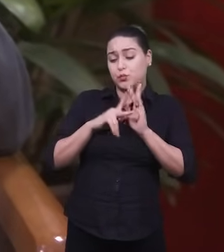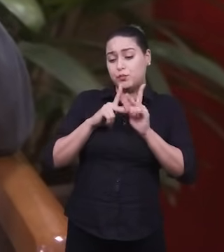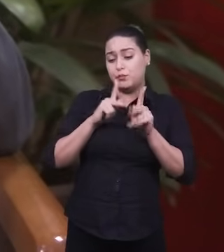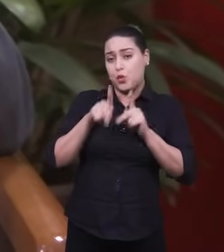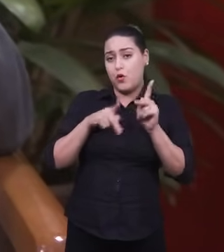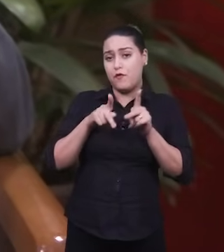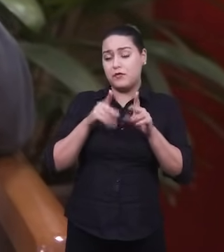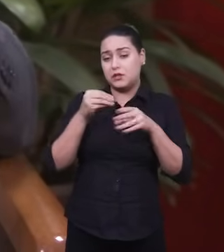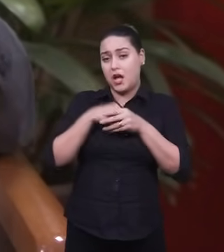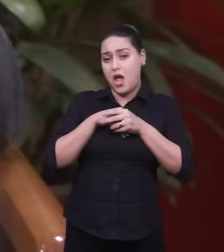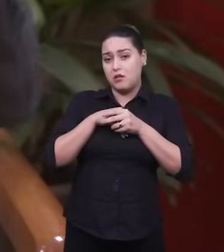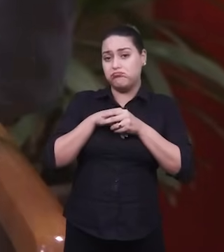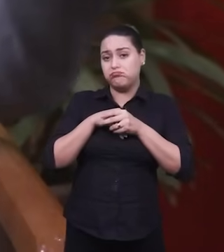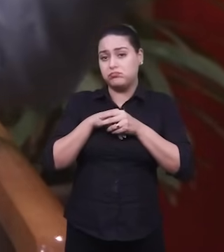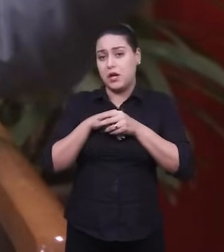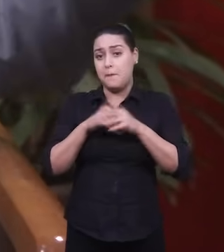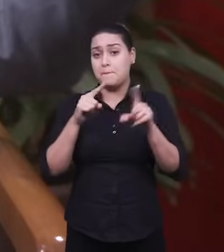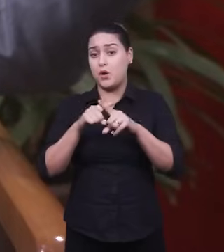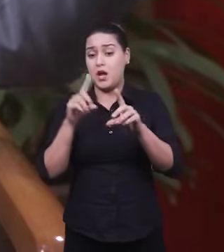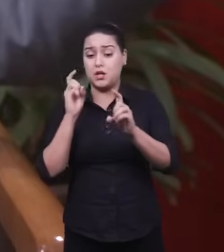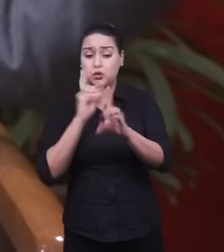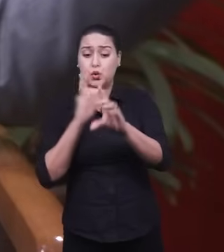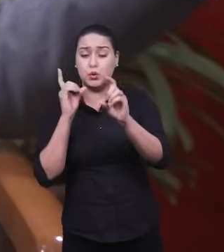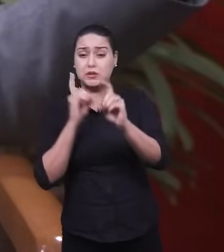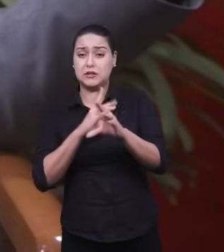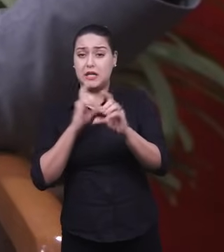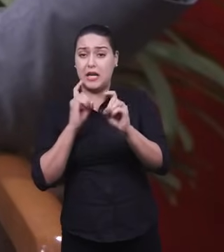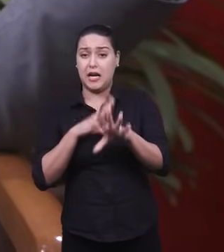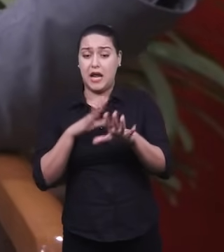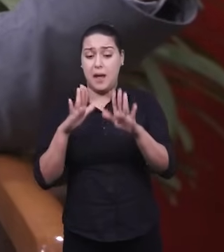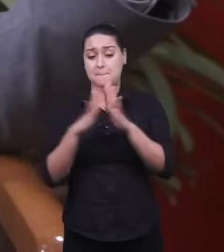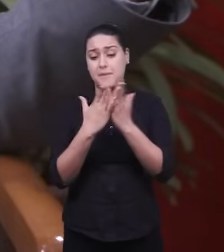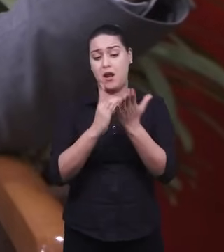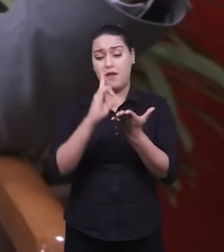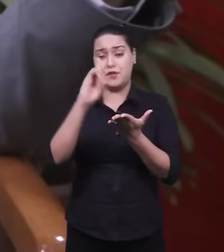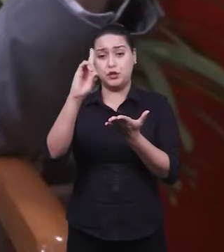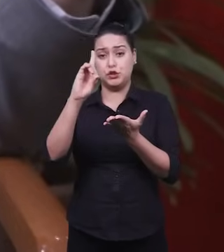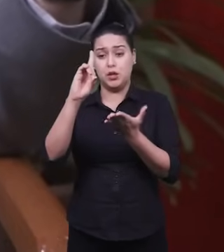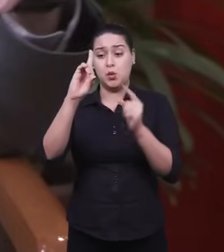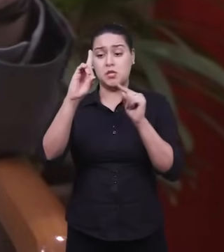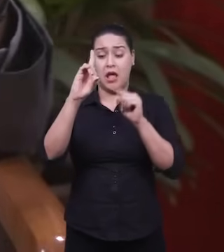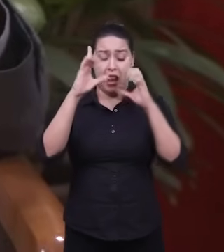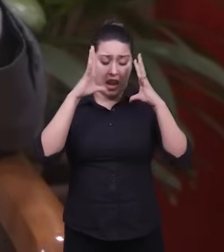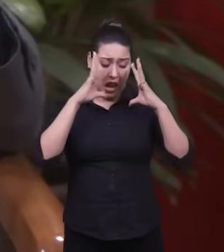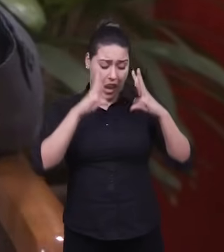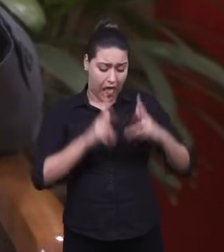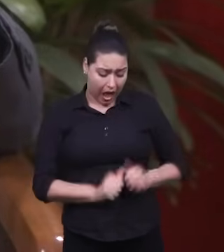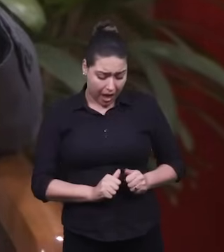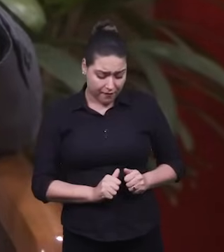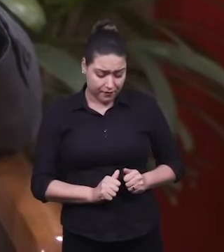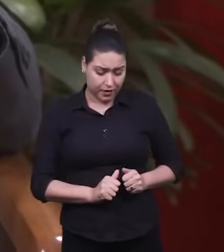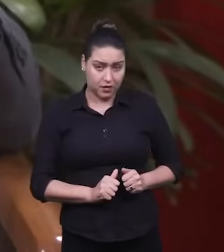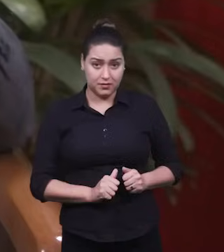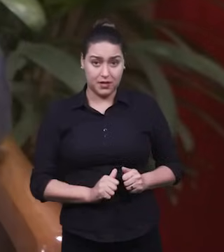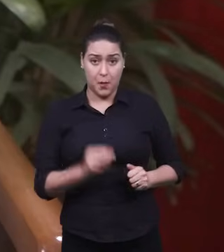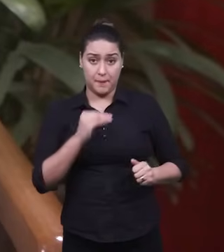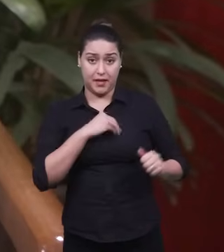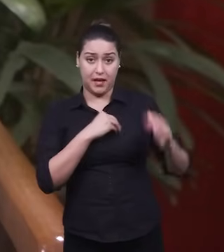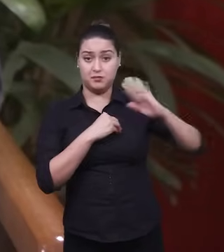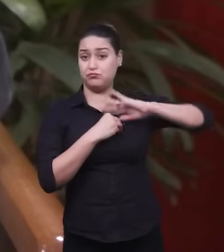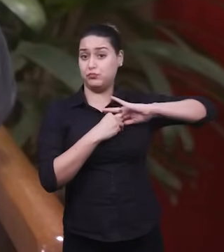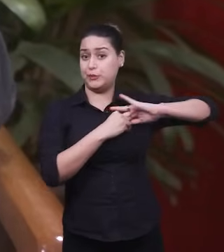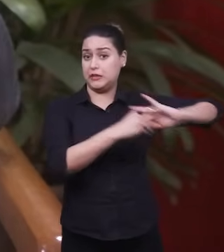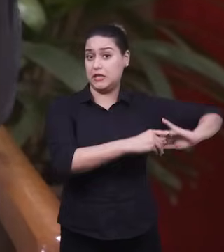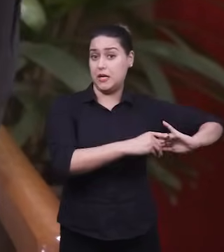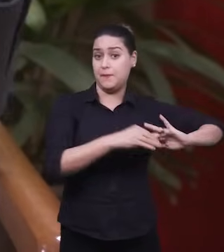o nosso povo, porque a doutrina é a palavra que nos lava, que aponta o nosso erro, que